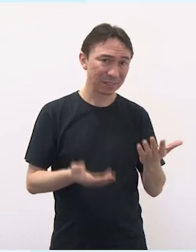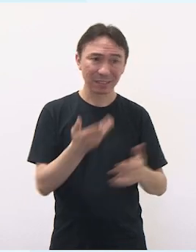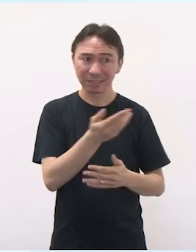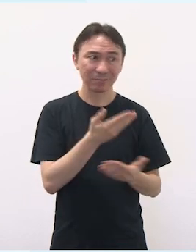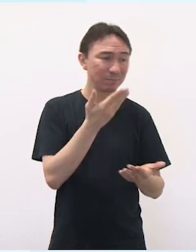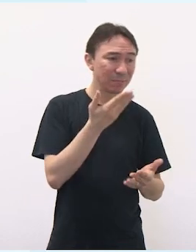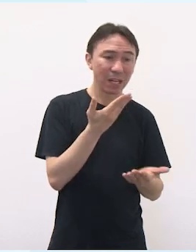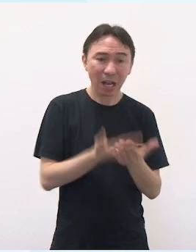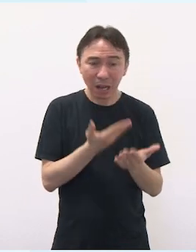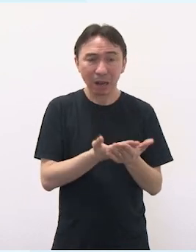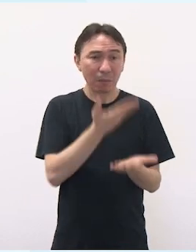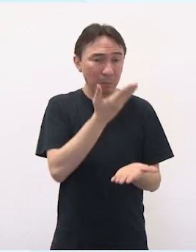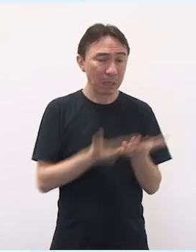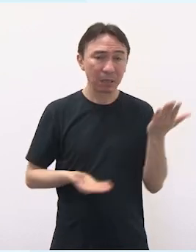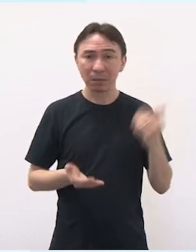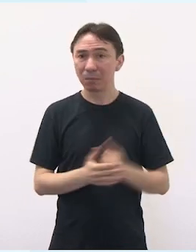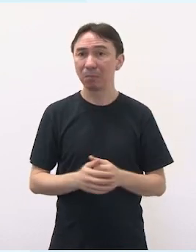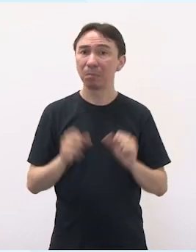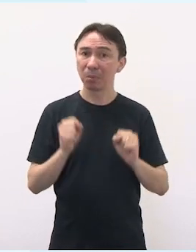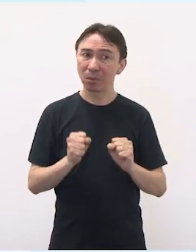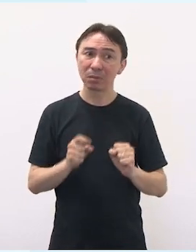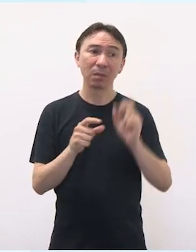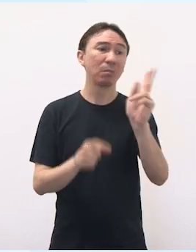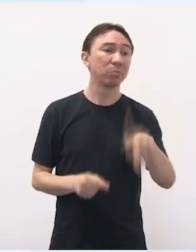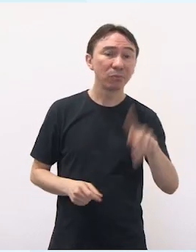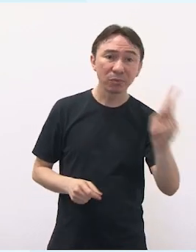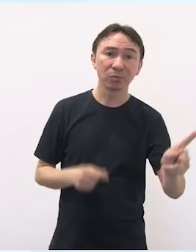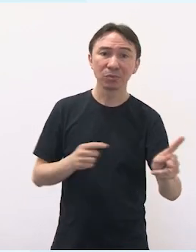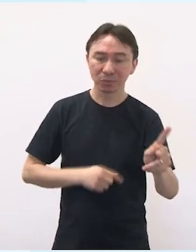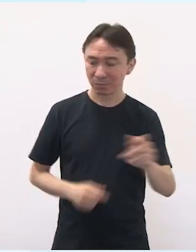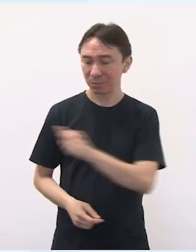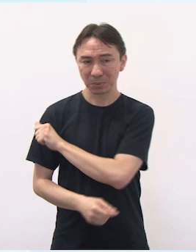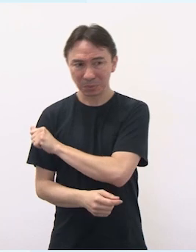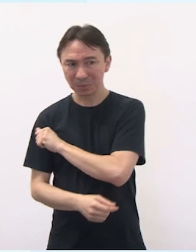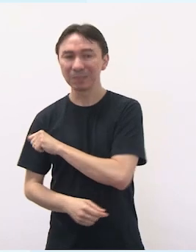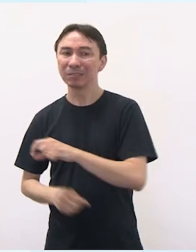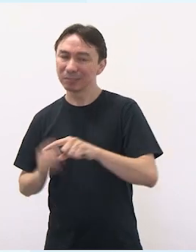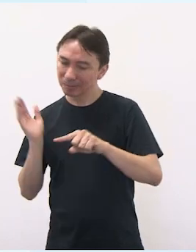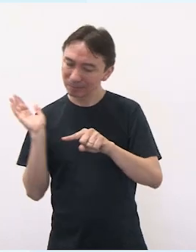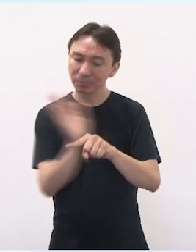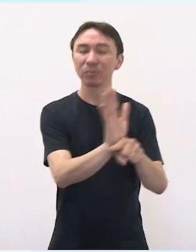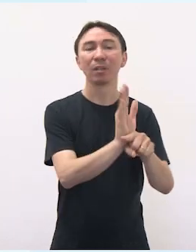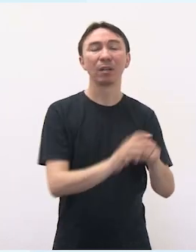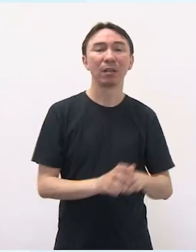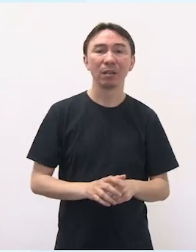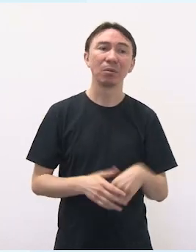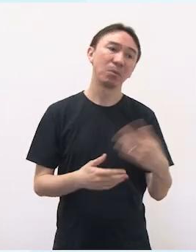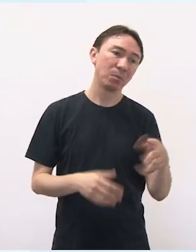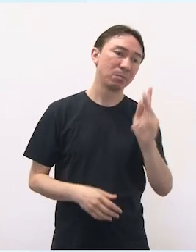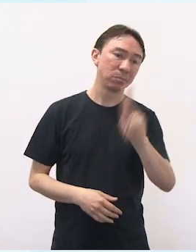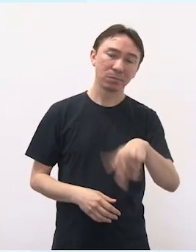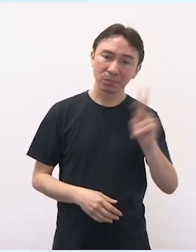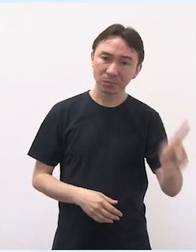né, que está desenvolvendo algum projeto, pode ser ajuda do educador para o estudante, para a